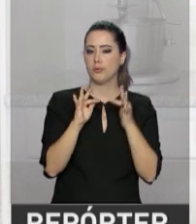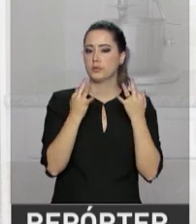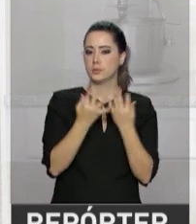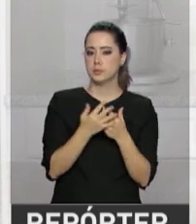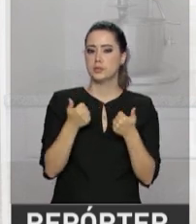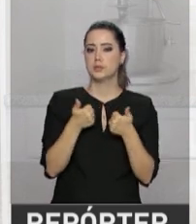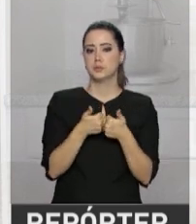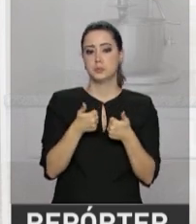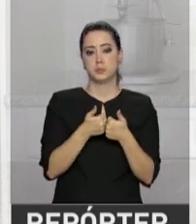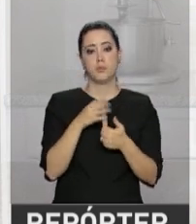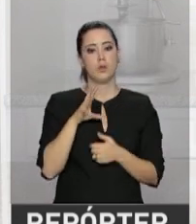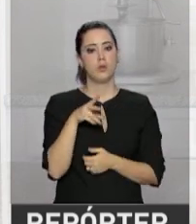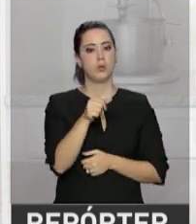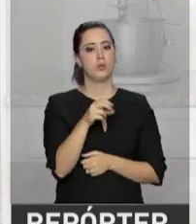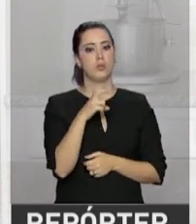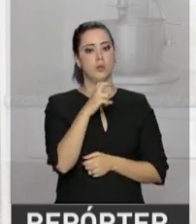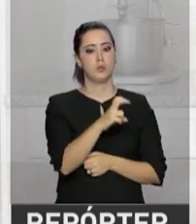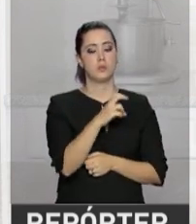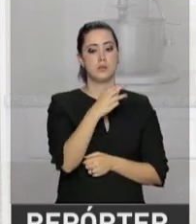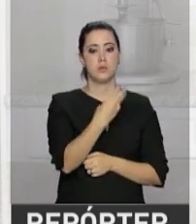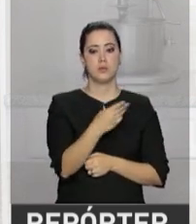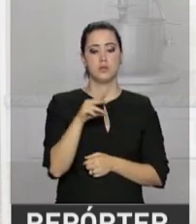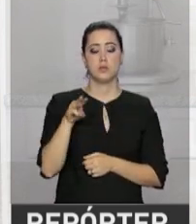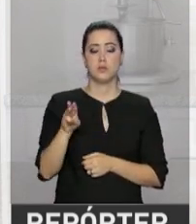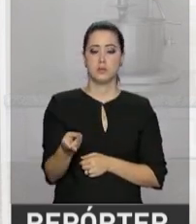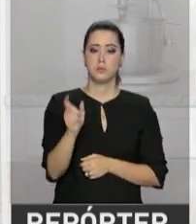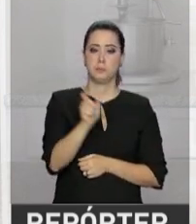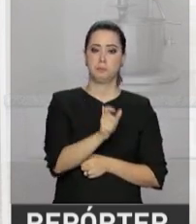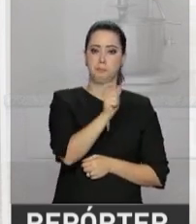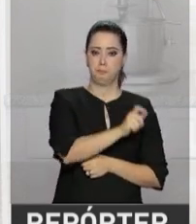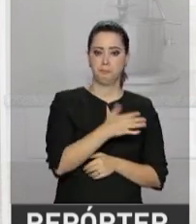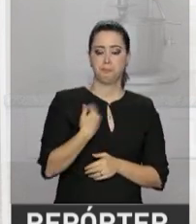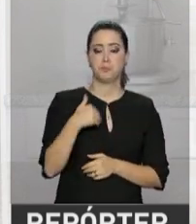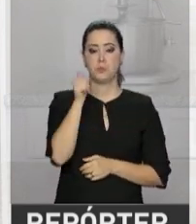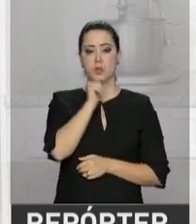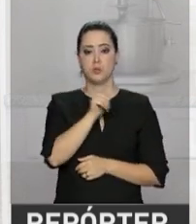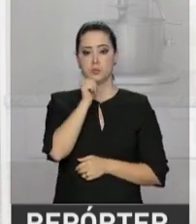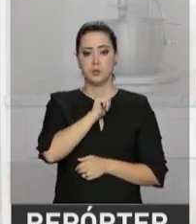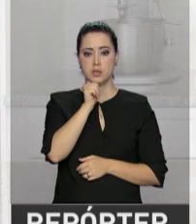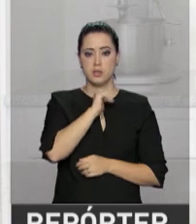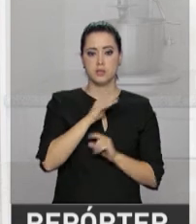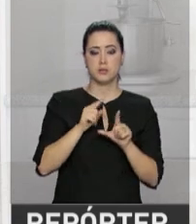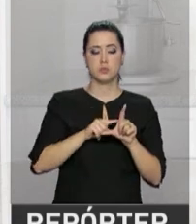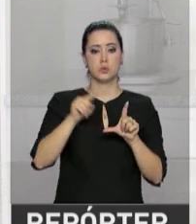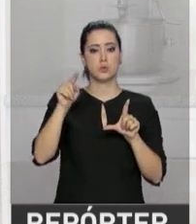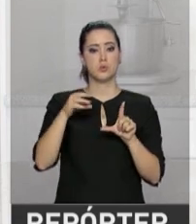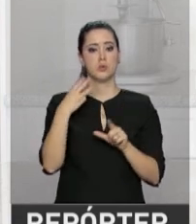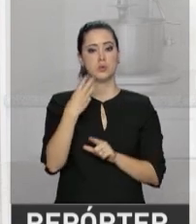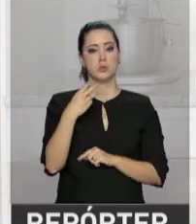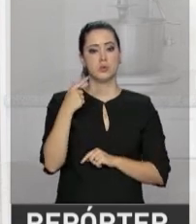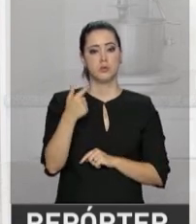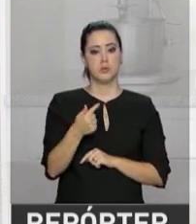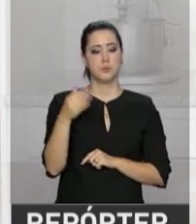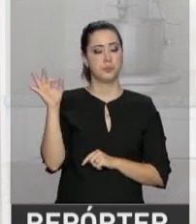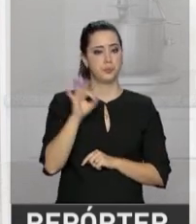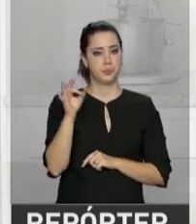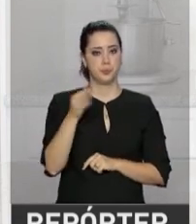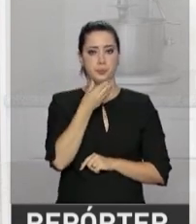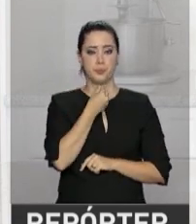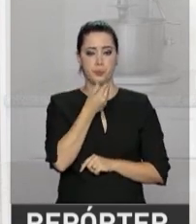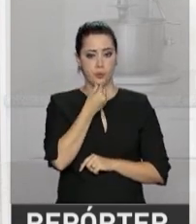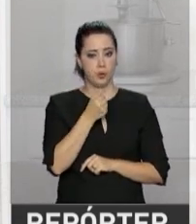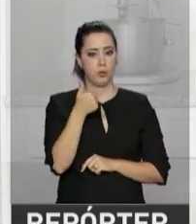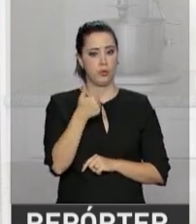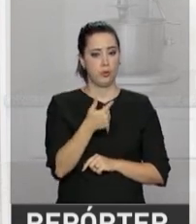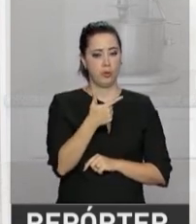2017 totalizando 53 milhões para as mulheres essa taxa foi de 37% entre os homens